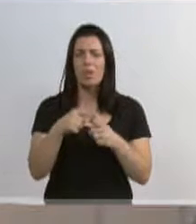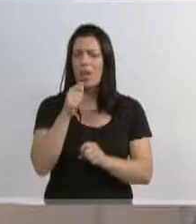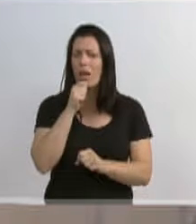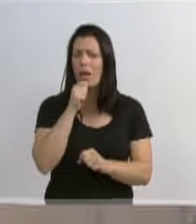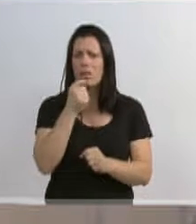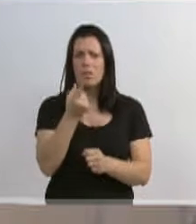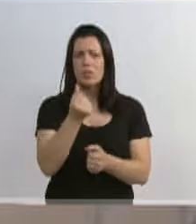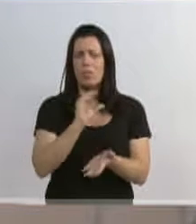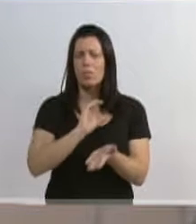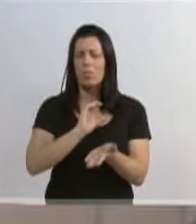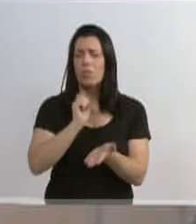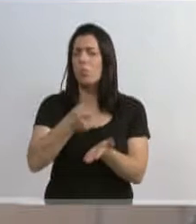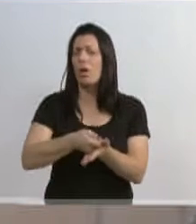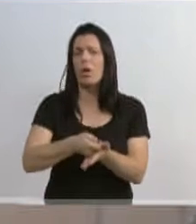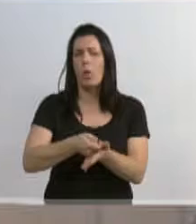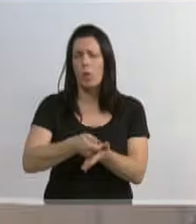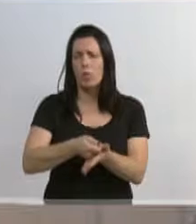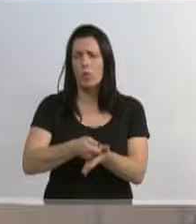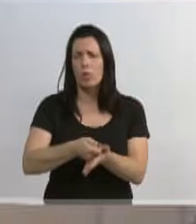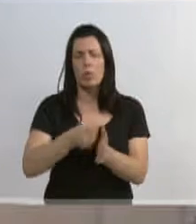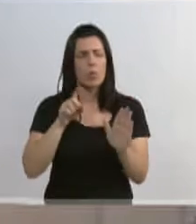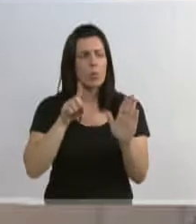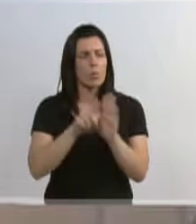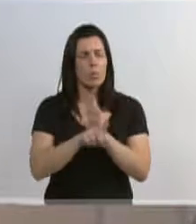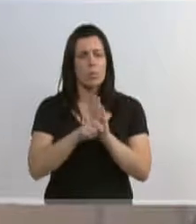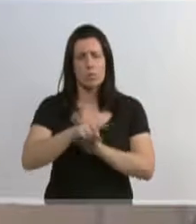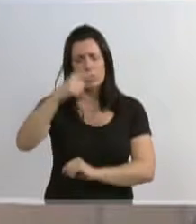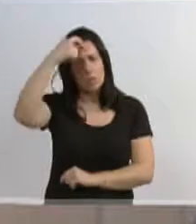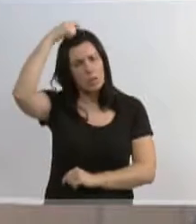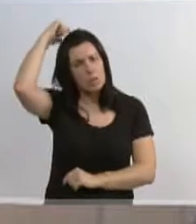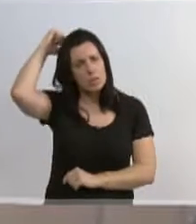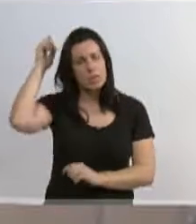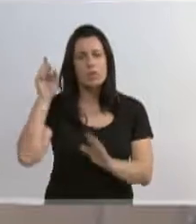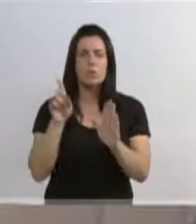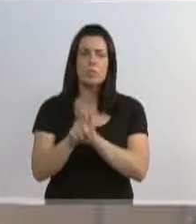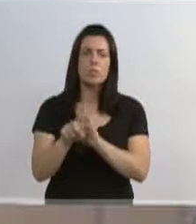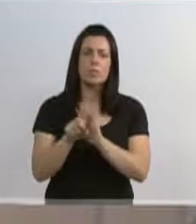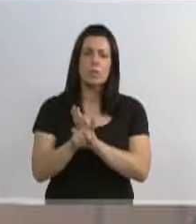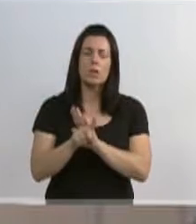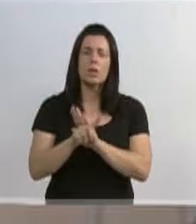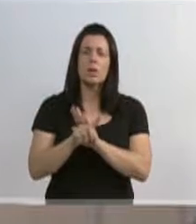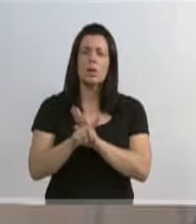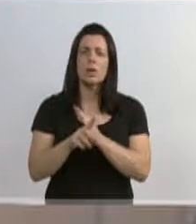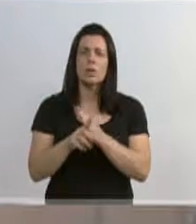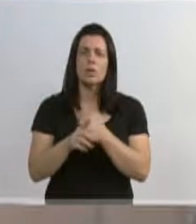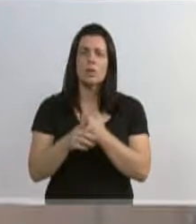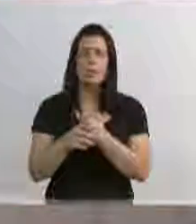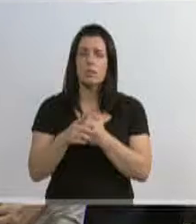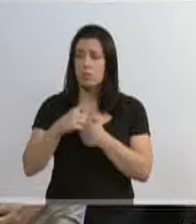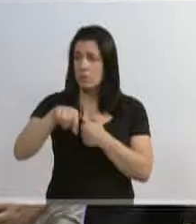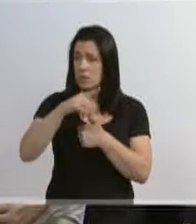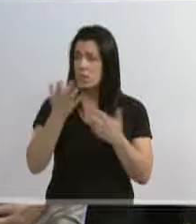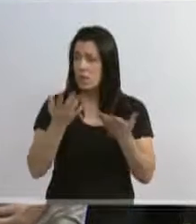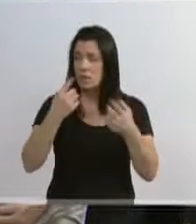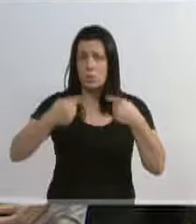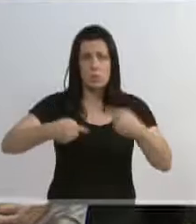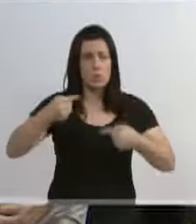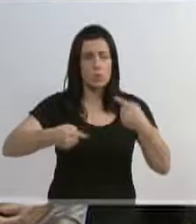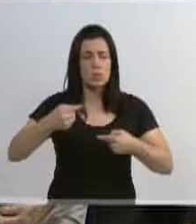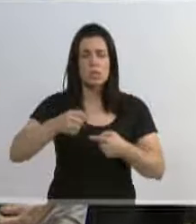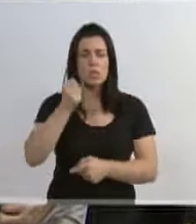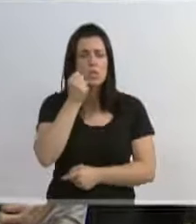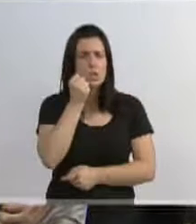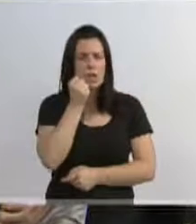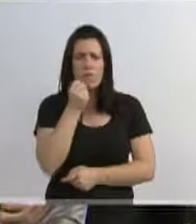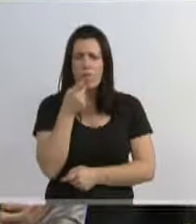foi repassado? Pergunta o vereador Adriano Pereira, o qual vai fazer nesse momento. Alguém quer discutir além dele? Vereador Silvio